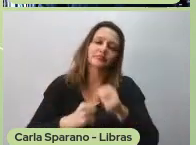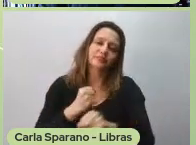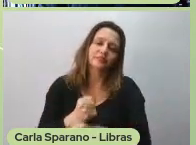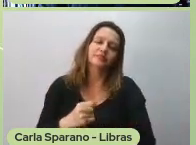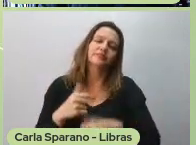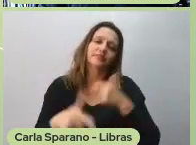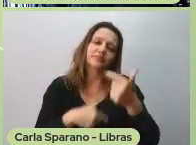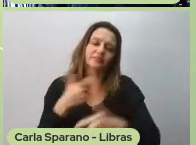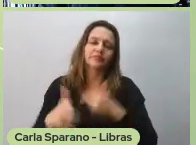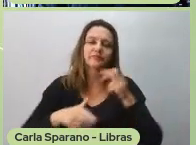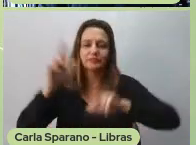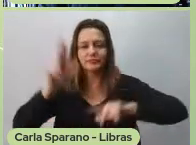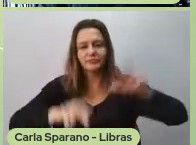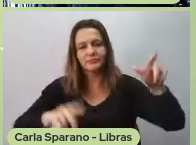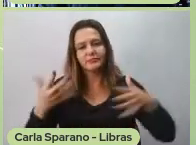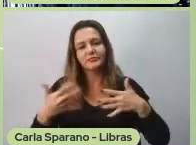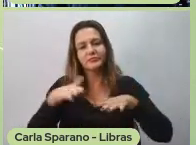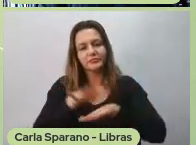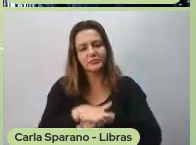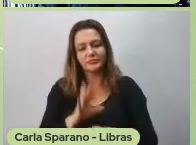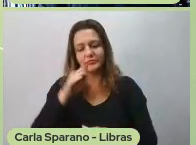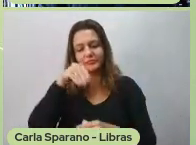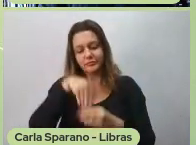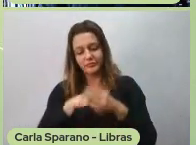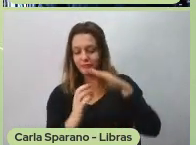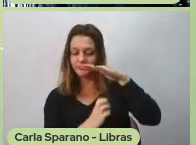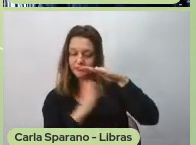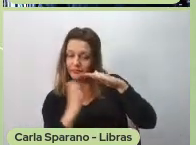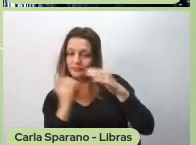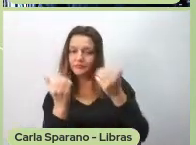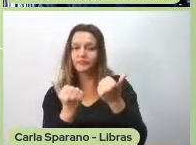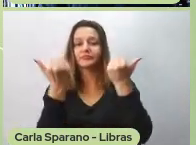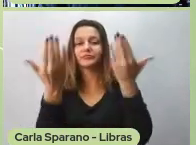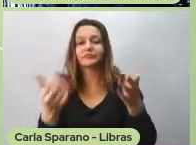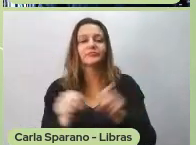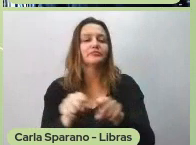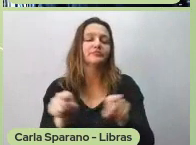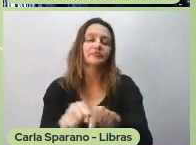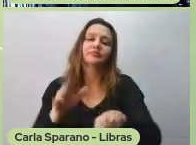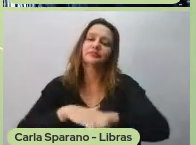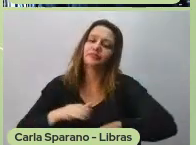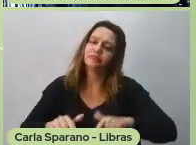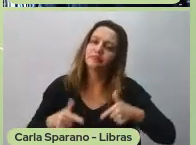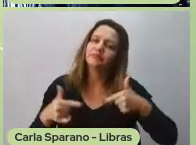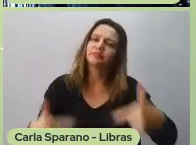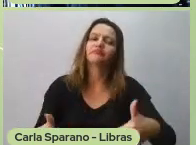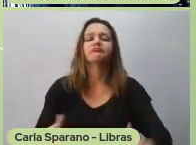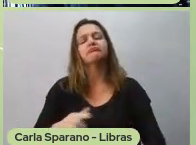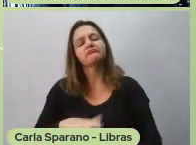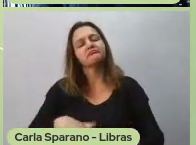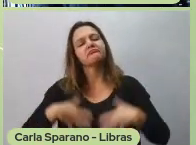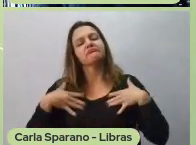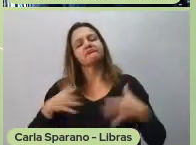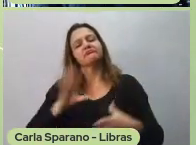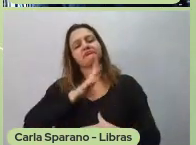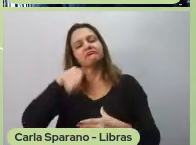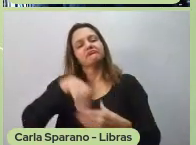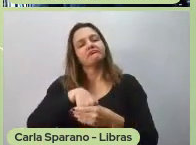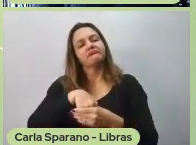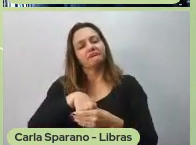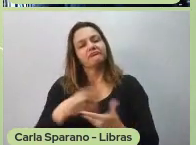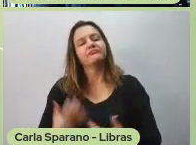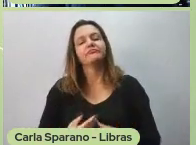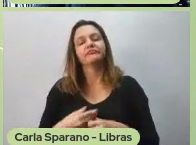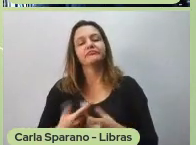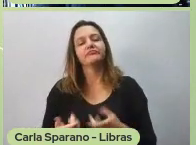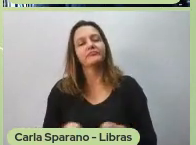inclusão para dentro e para fora da TIM com muita coerência, para gerar engajamento, orgulho de pertencer,